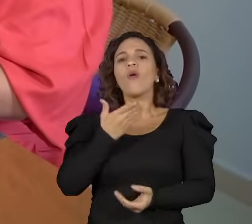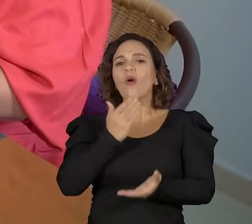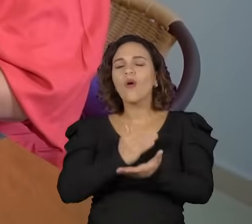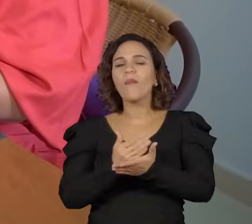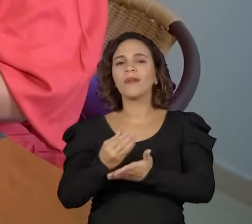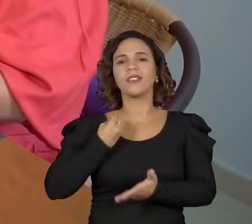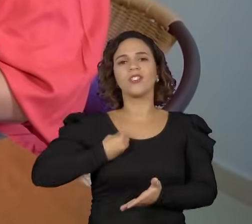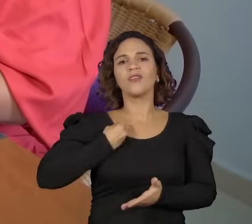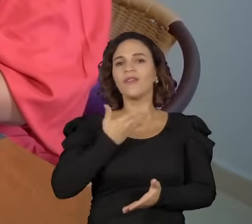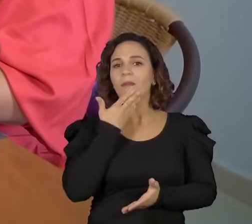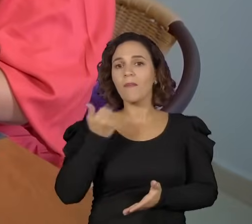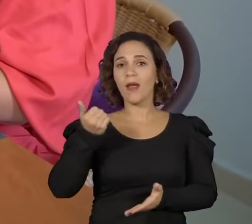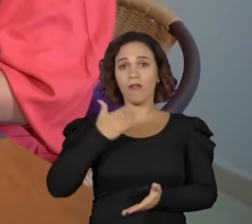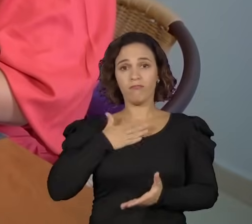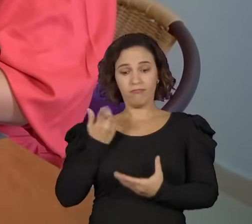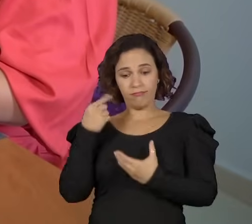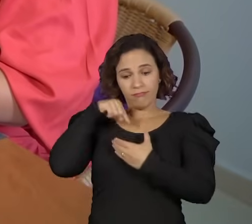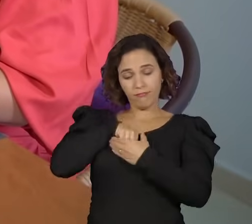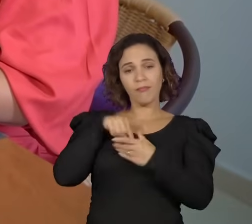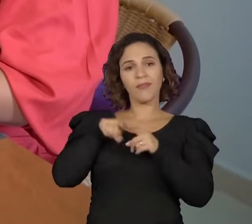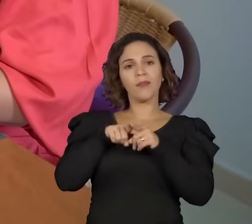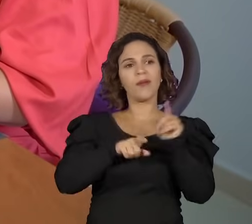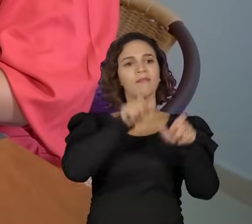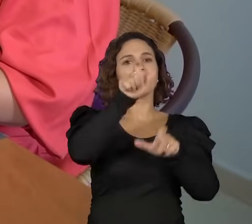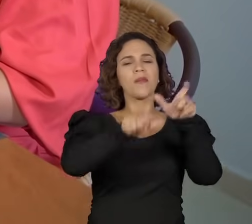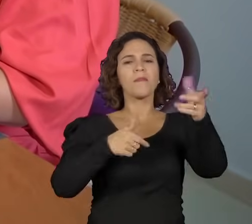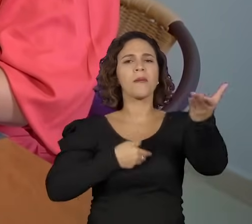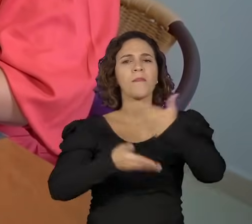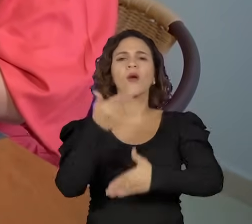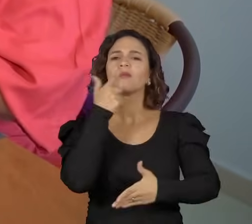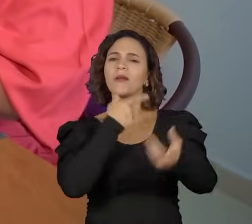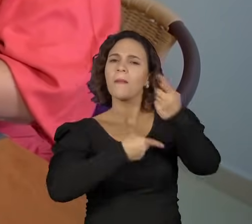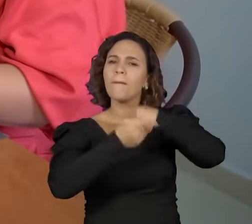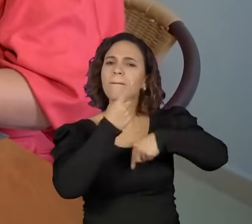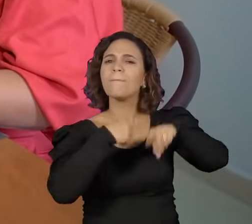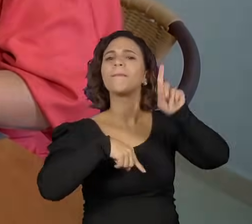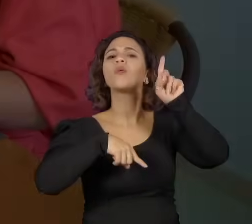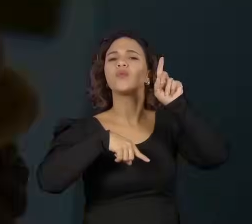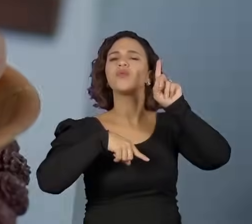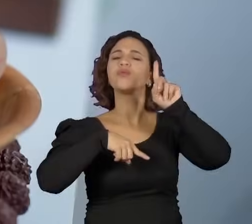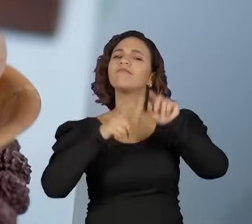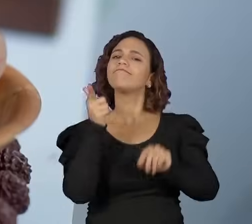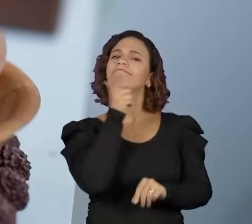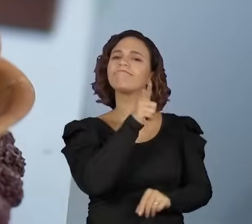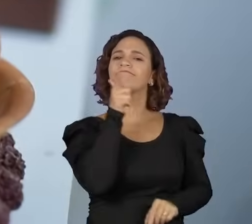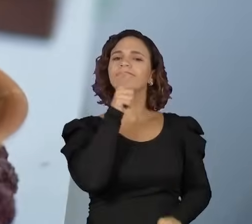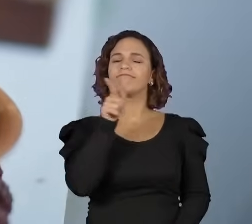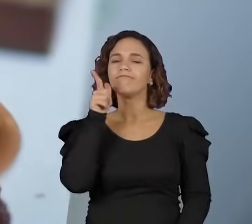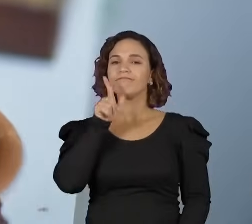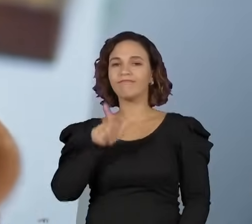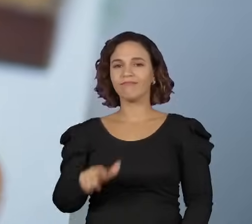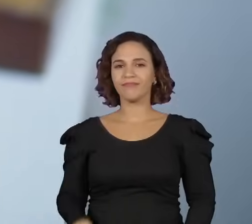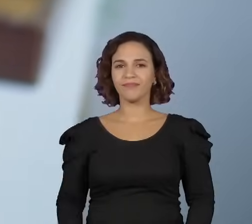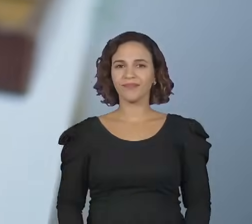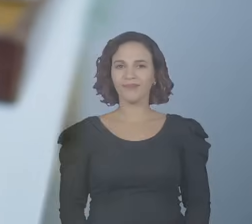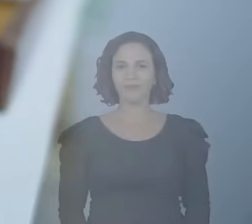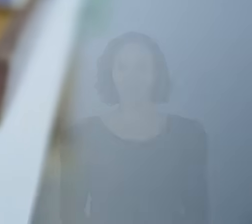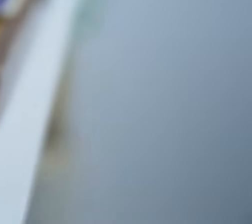você e também com os outros, e aí você alcança a prosperidade, abundância, mais realização.